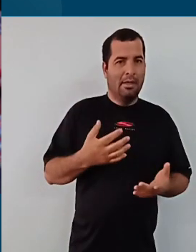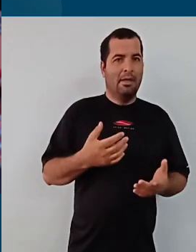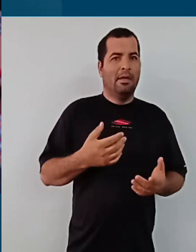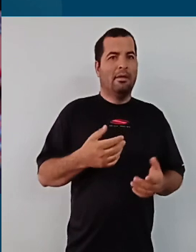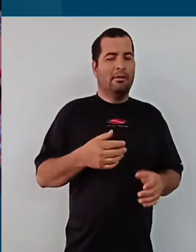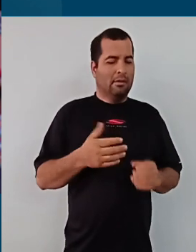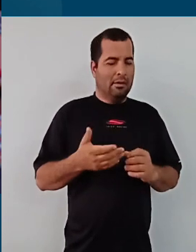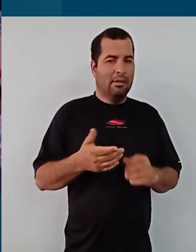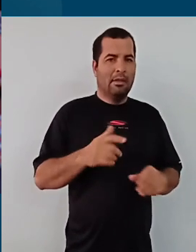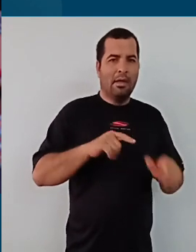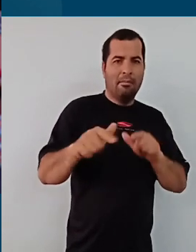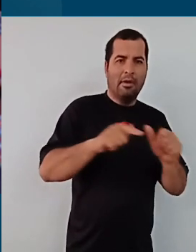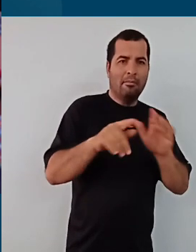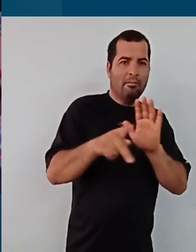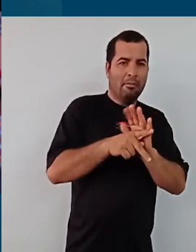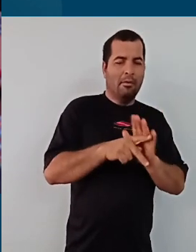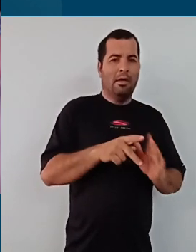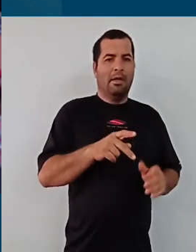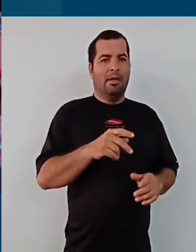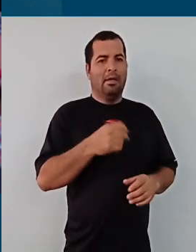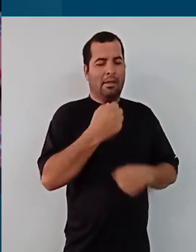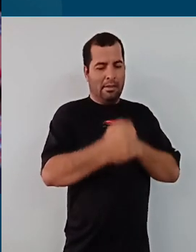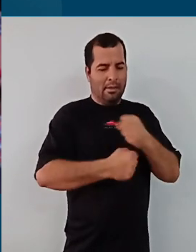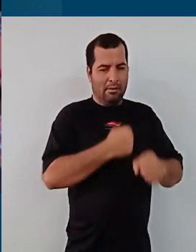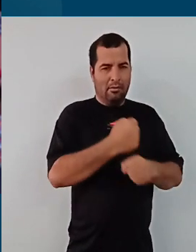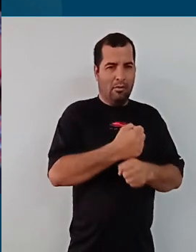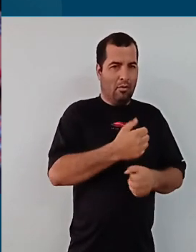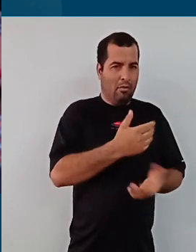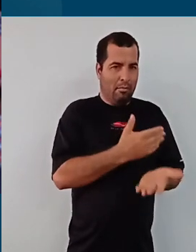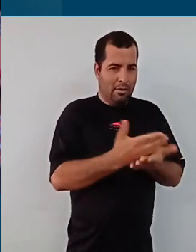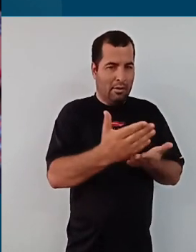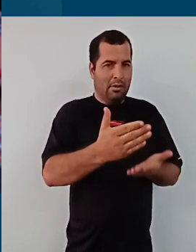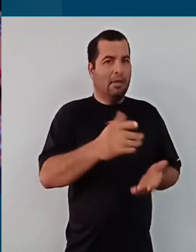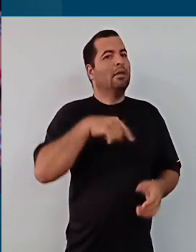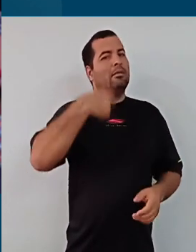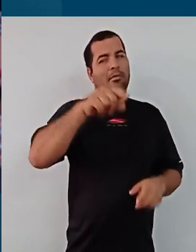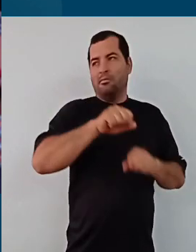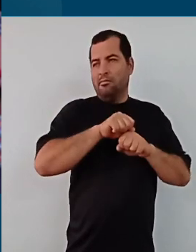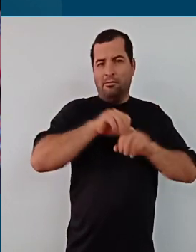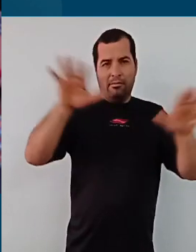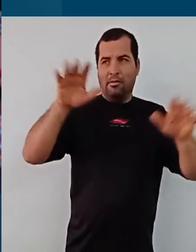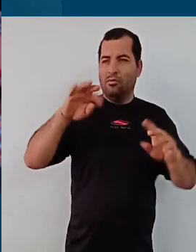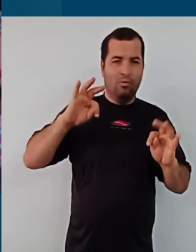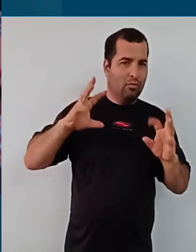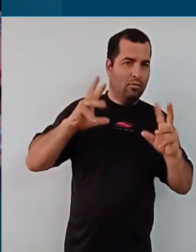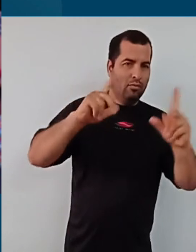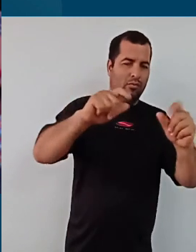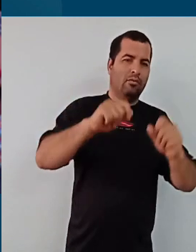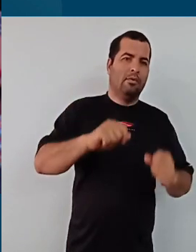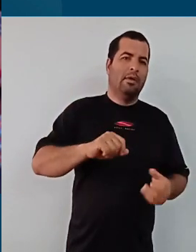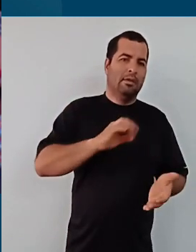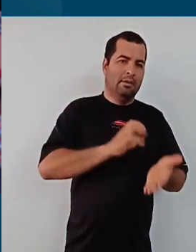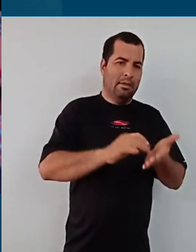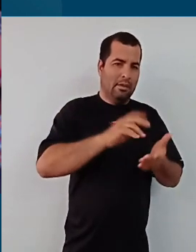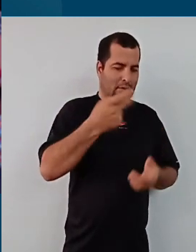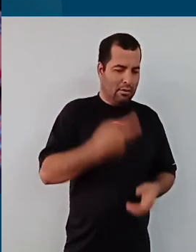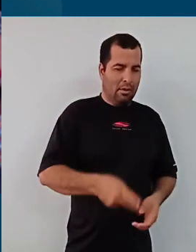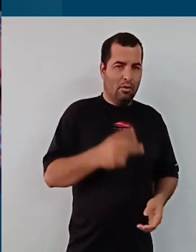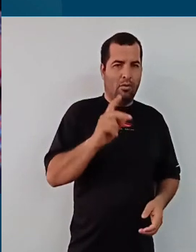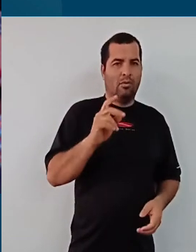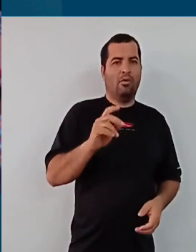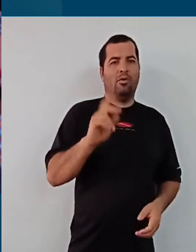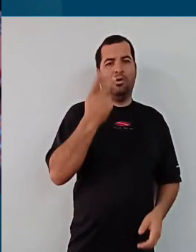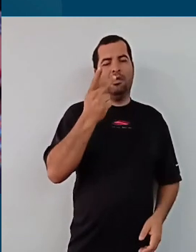iniciais e aí eles podem trabalhar com o restante da rede, né, no processo formativo. Mas